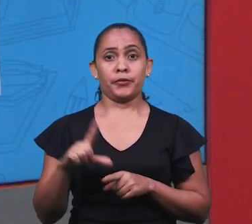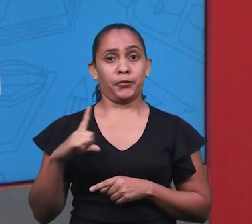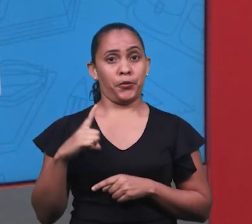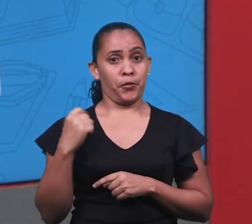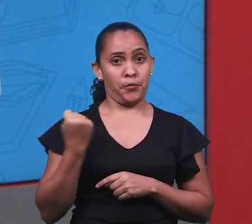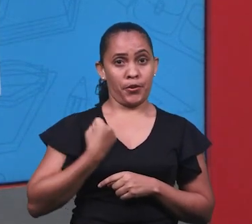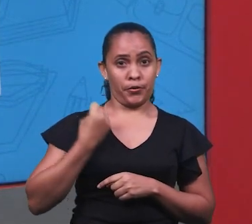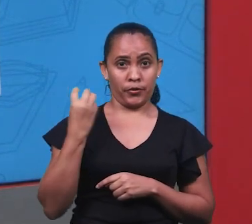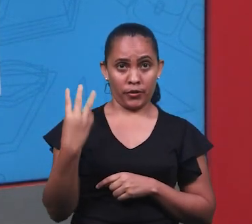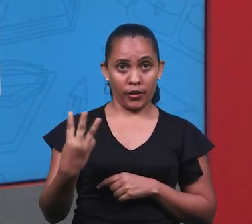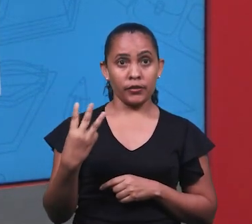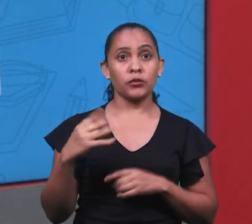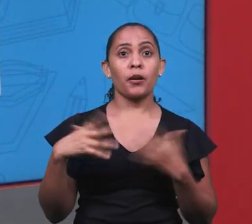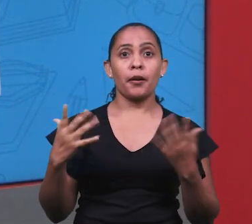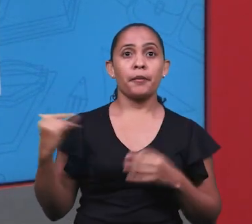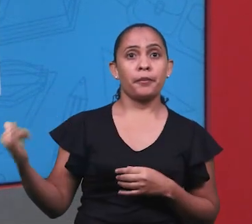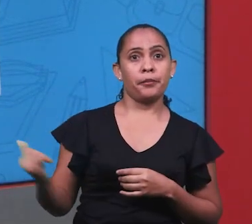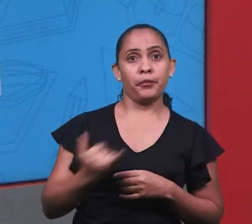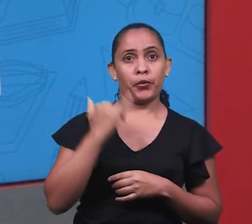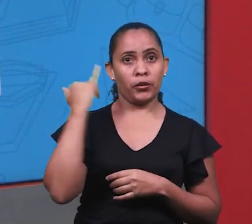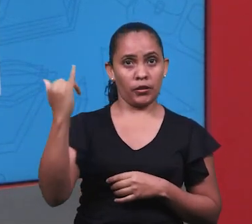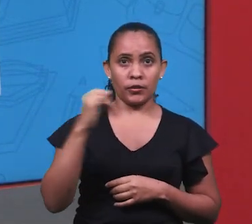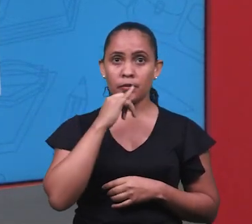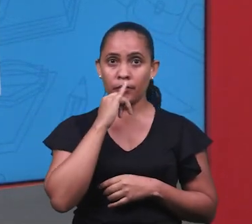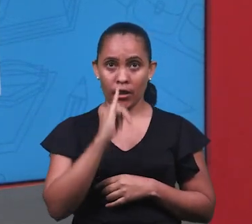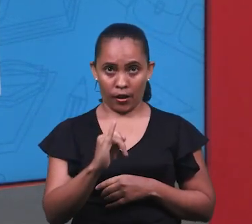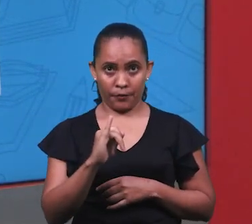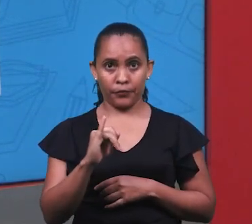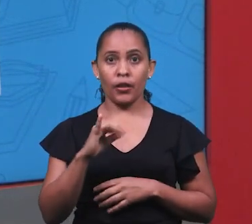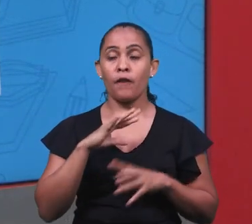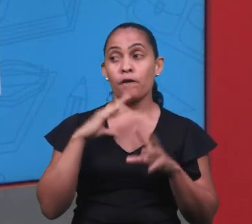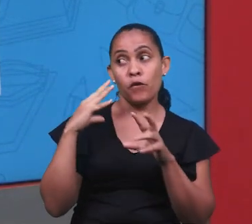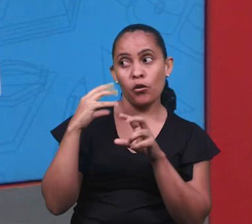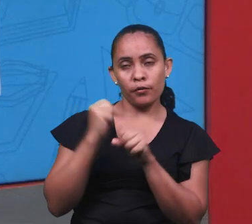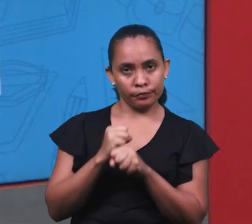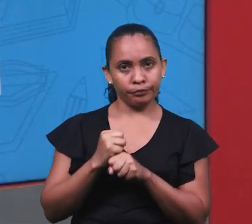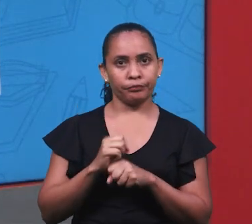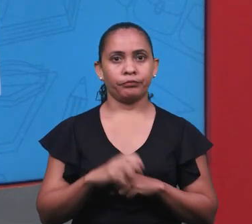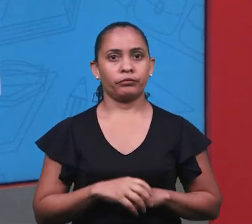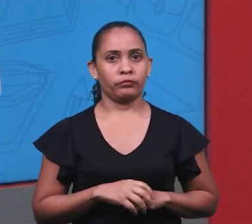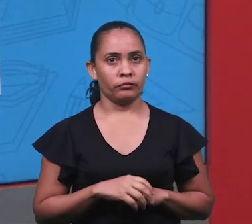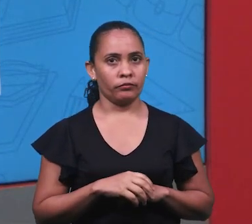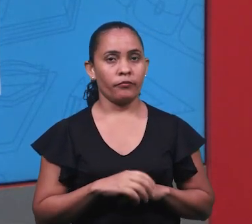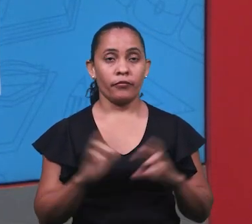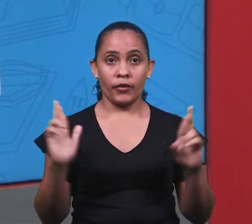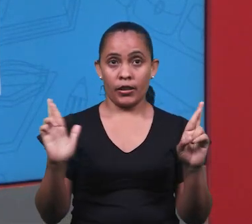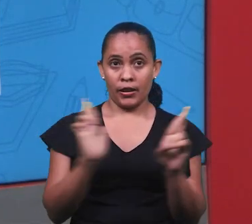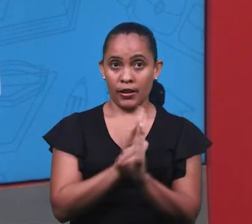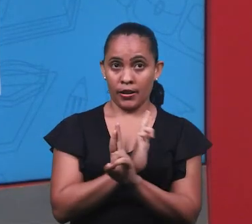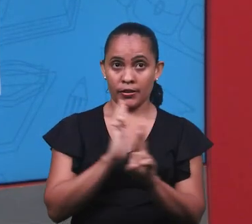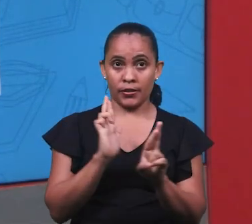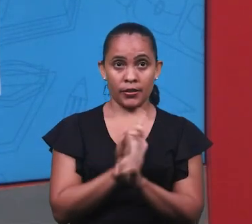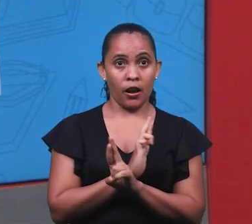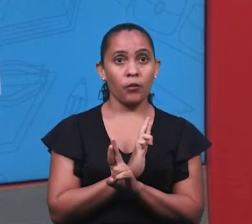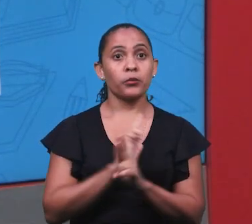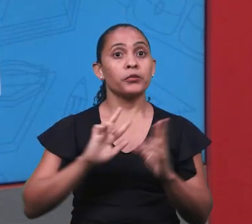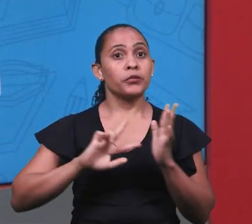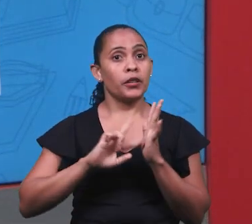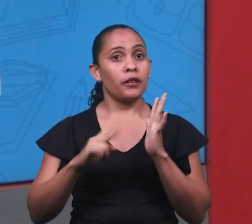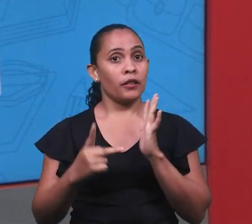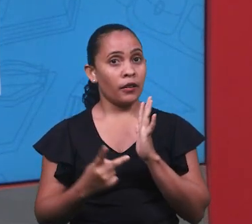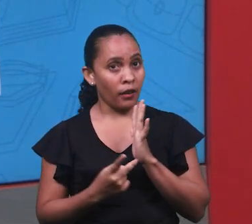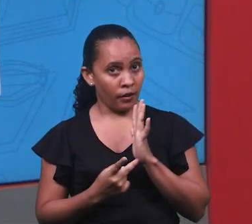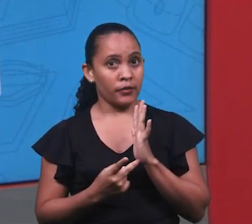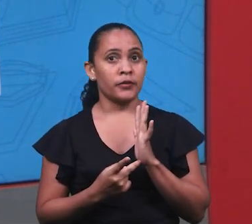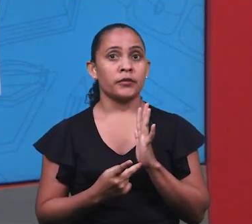lá. Importância para a seleção dos argumentos. Calma que eu vou depois revisar isso tudo. Relação de sentido, olha isso, entre